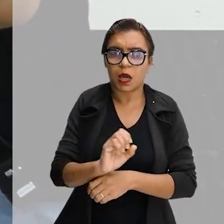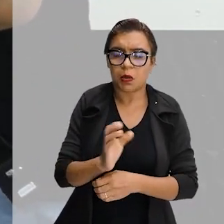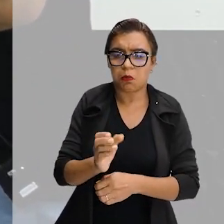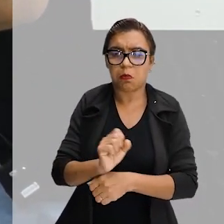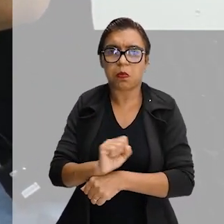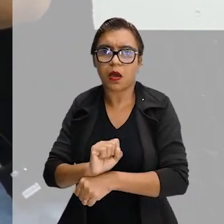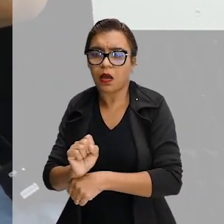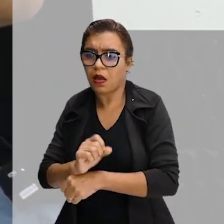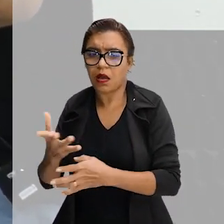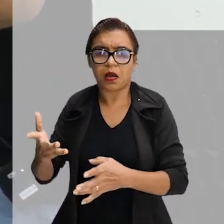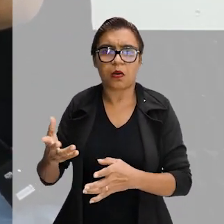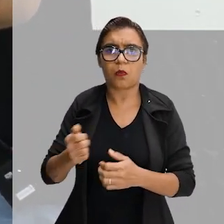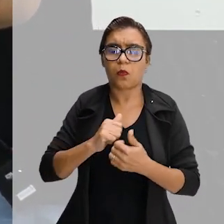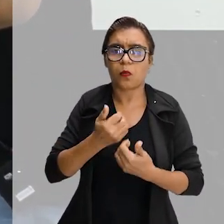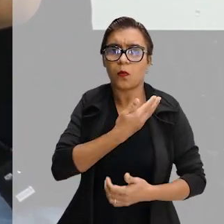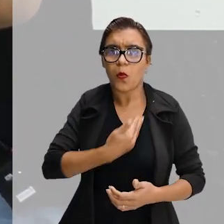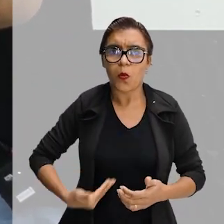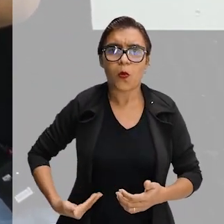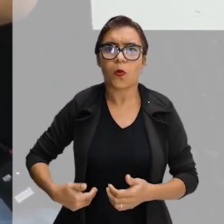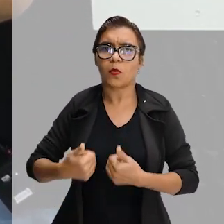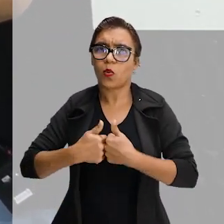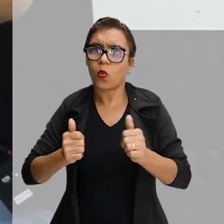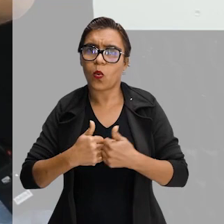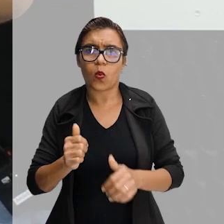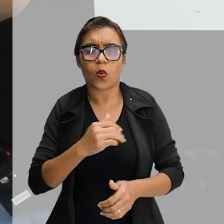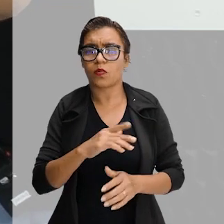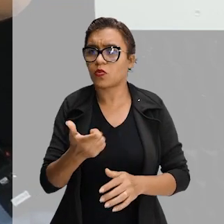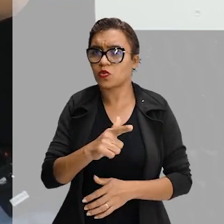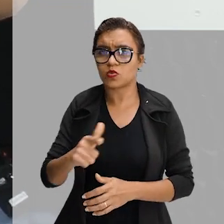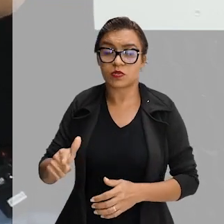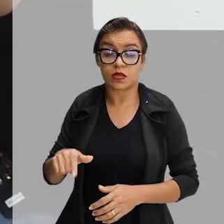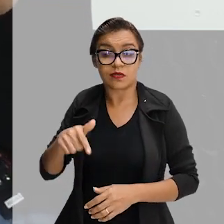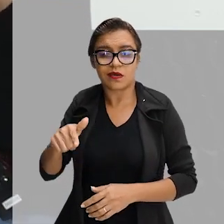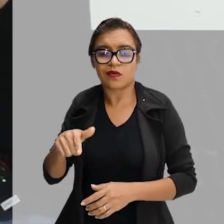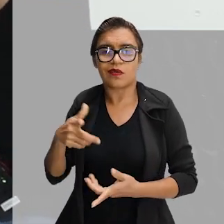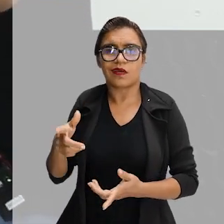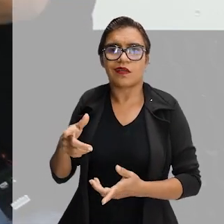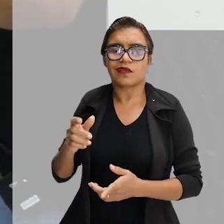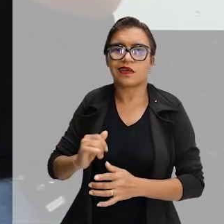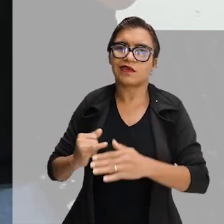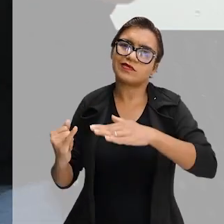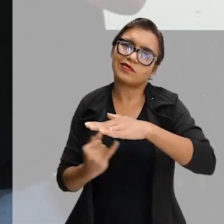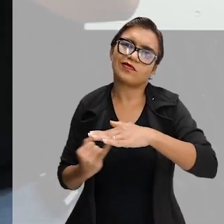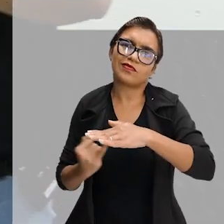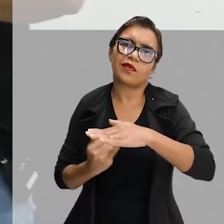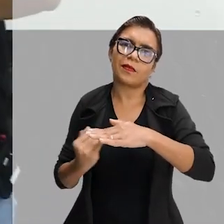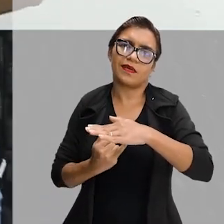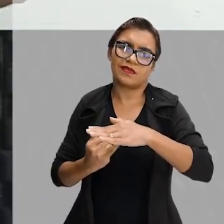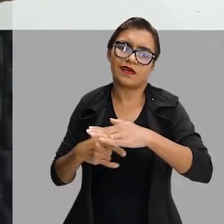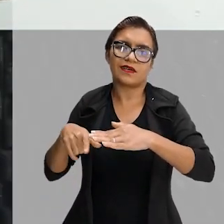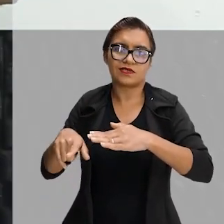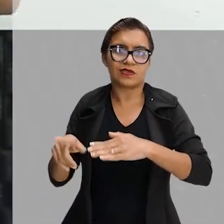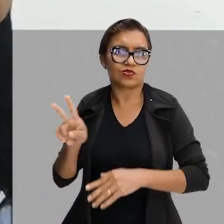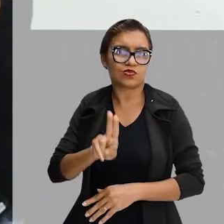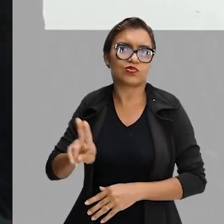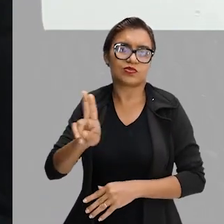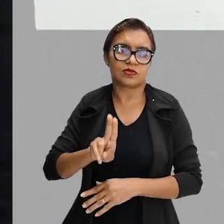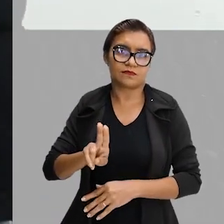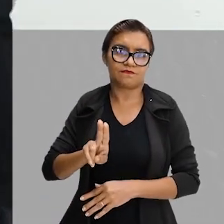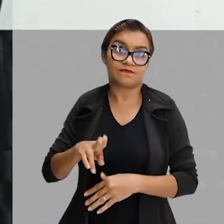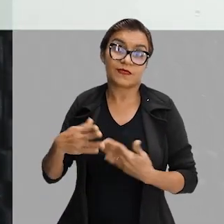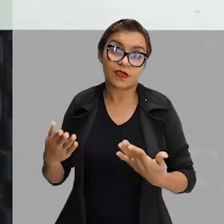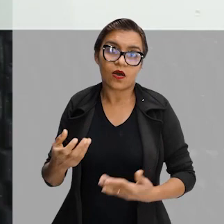qualificada, portanto, ele vai se envolver com a informalidade. E aí vem os números.